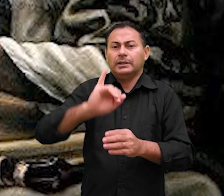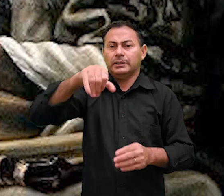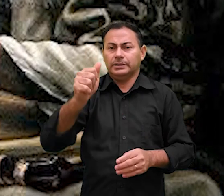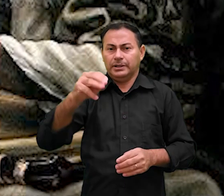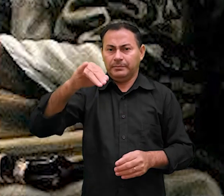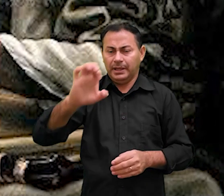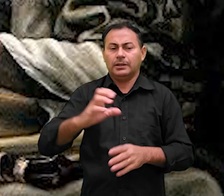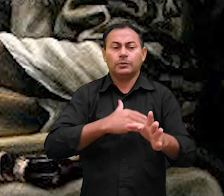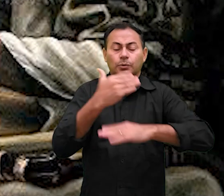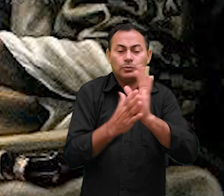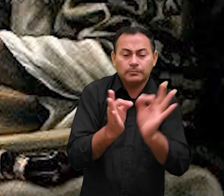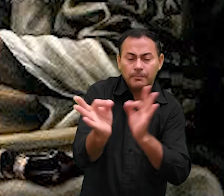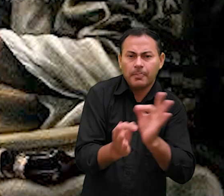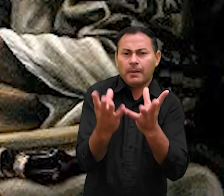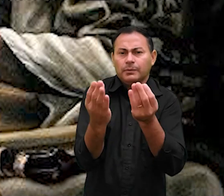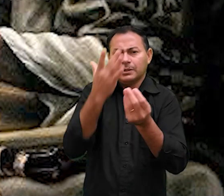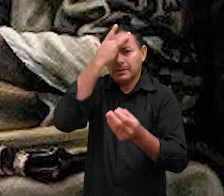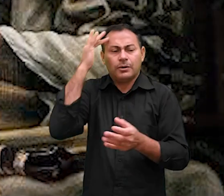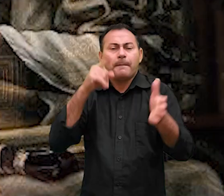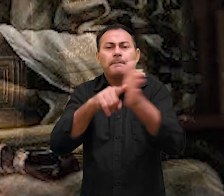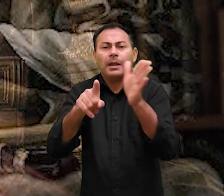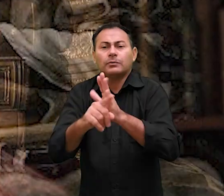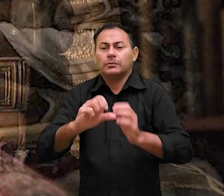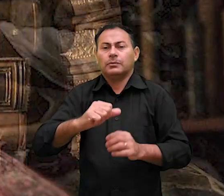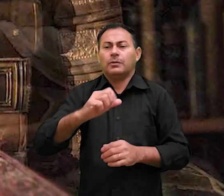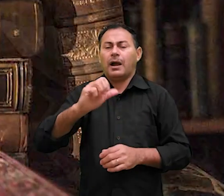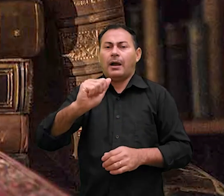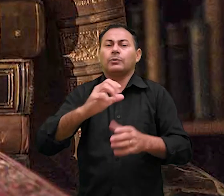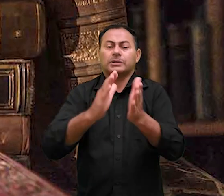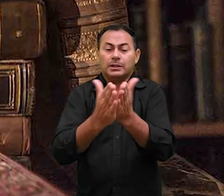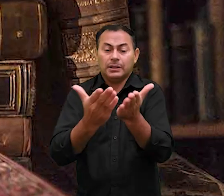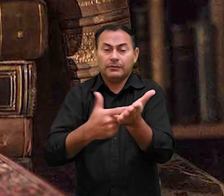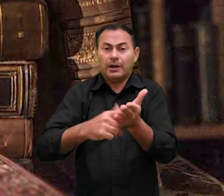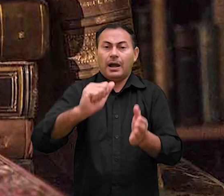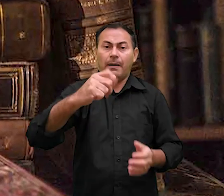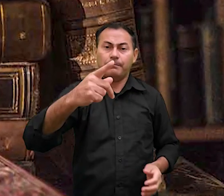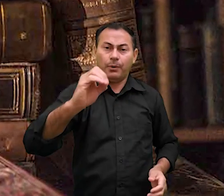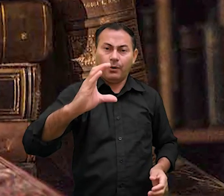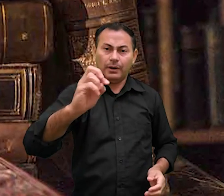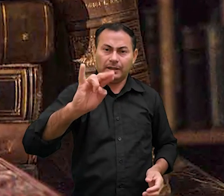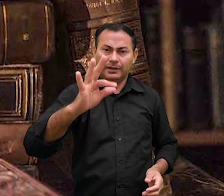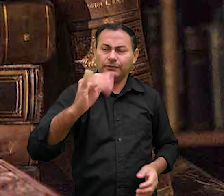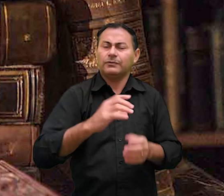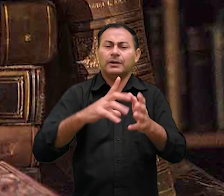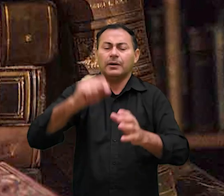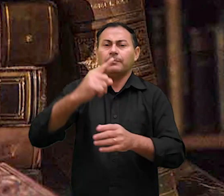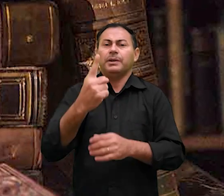Jamnia, isso foi tudo arrumado. Muita gente pergunta sobre os apócrifos. Os apócrifos foram selecionados